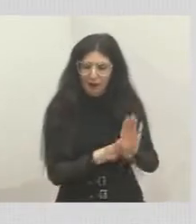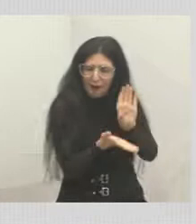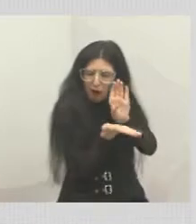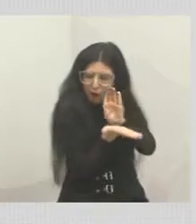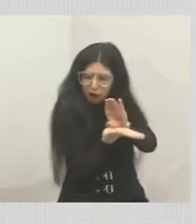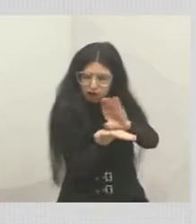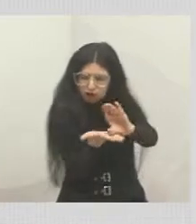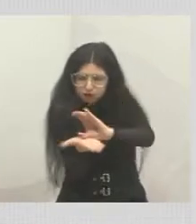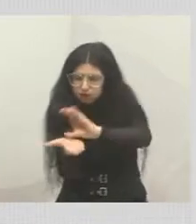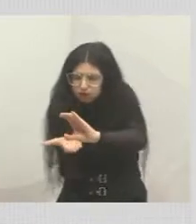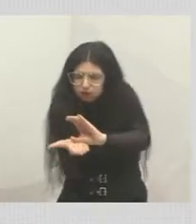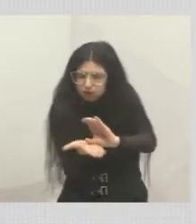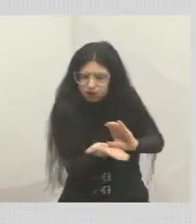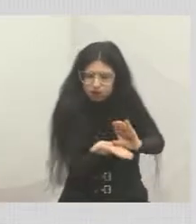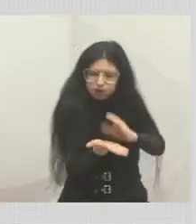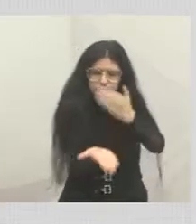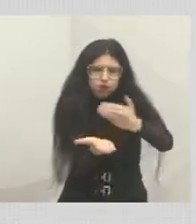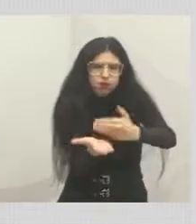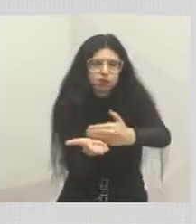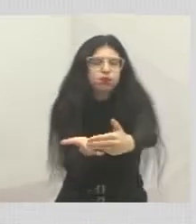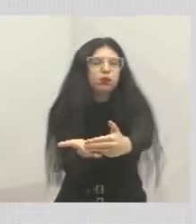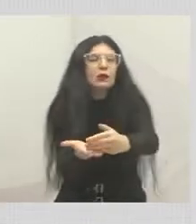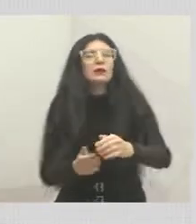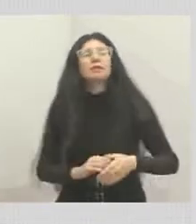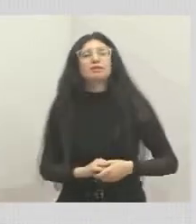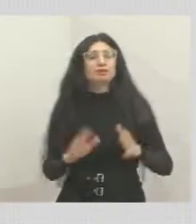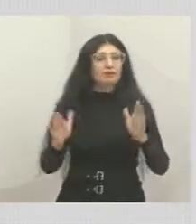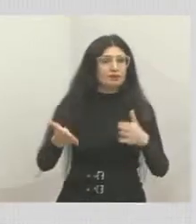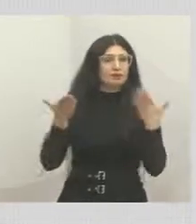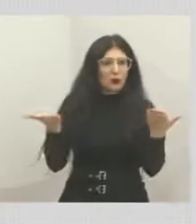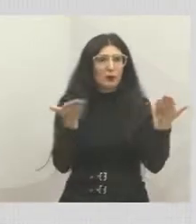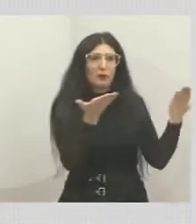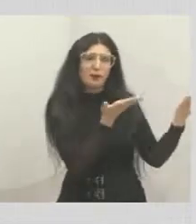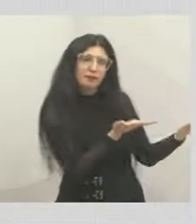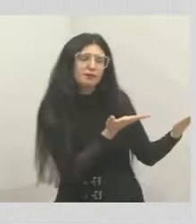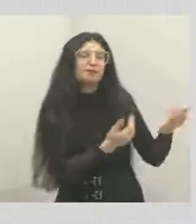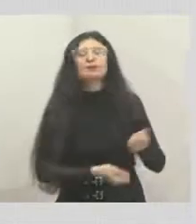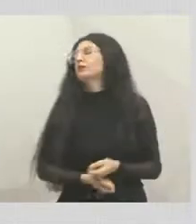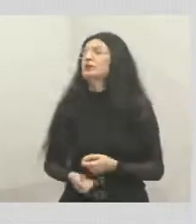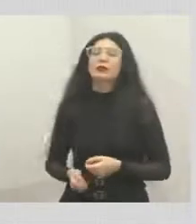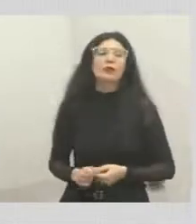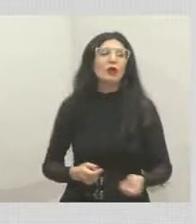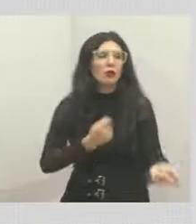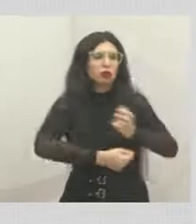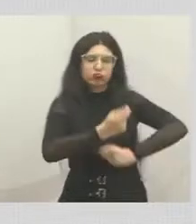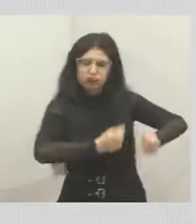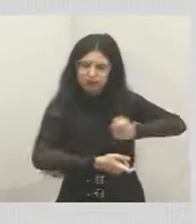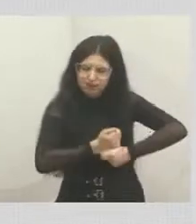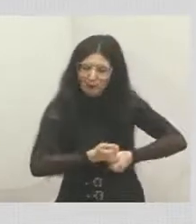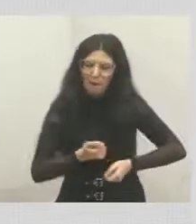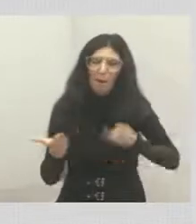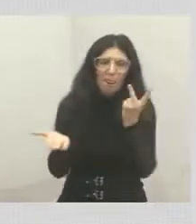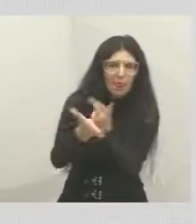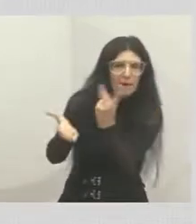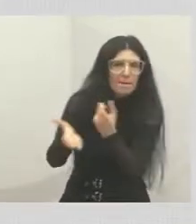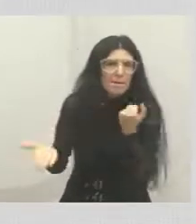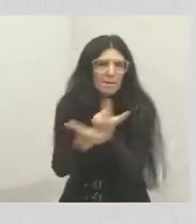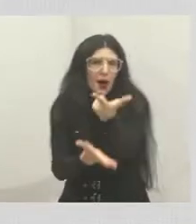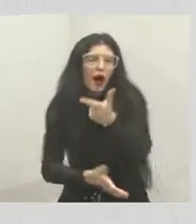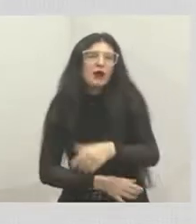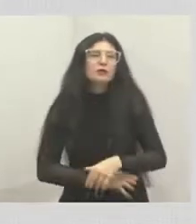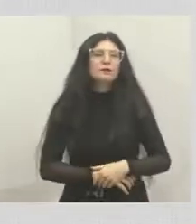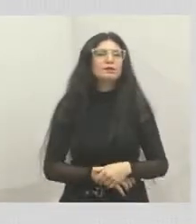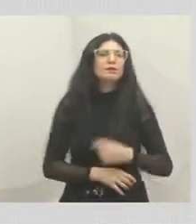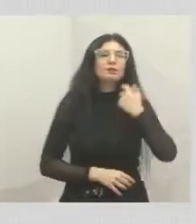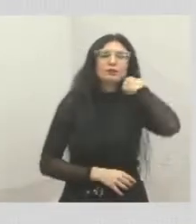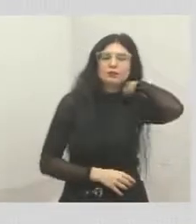capital. Temos por categoria econômica, receita corrente, na ordem